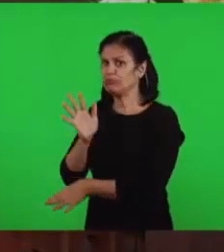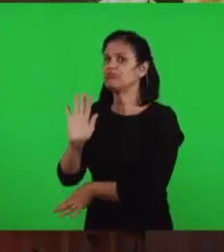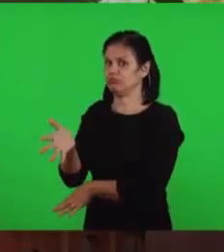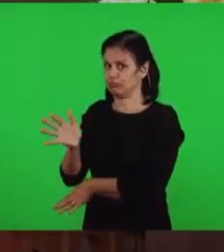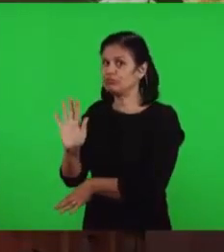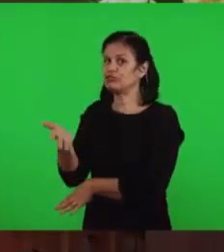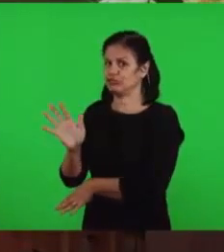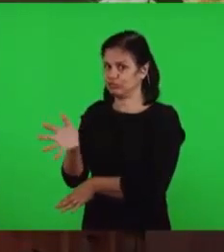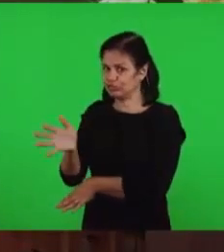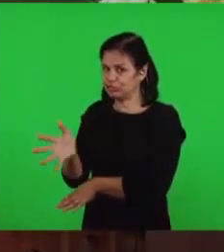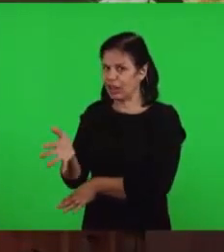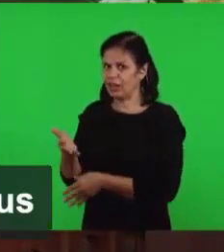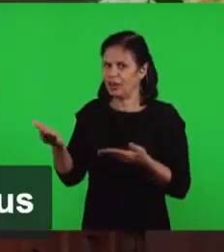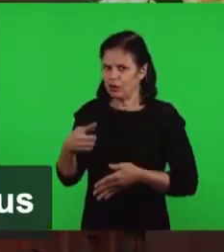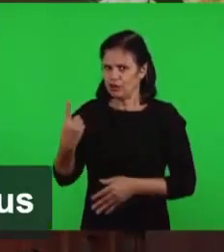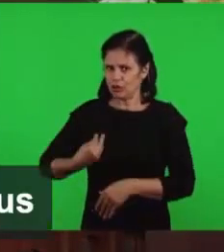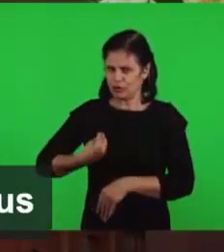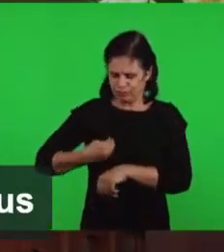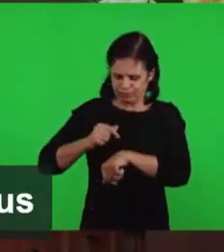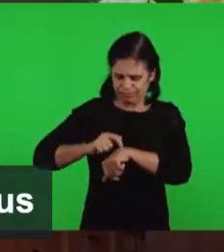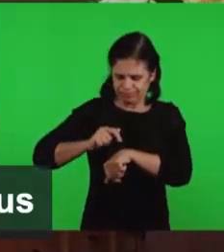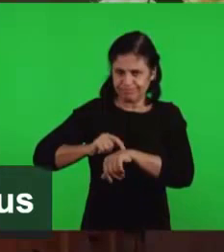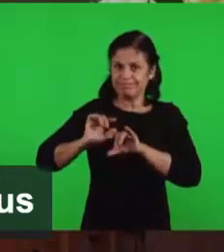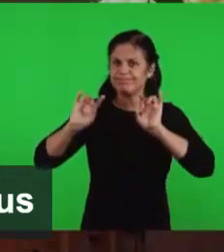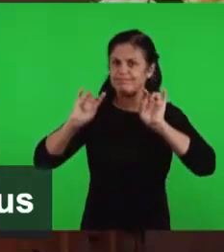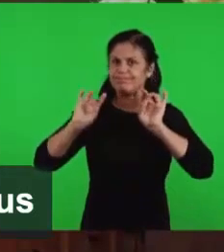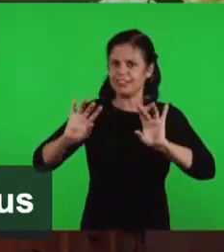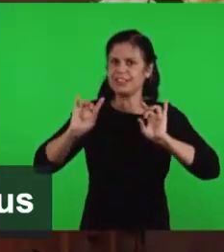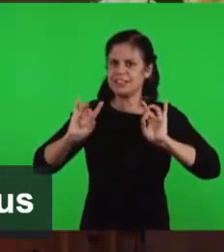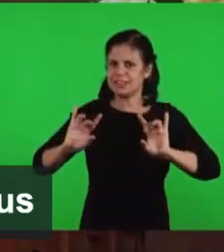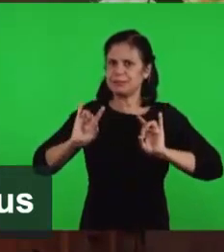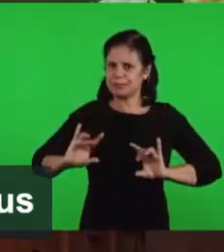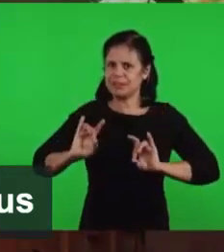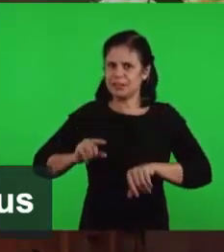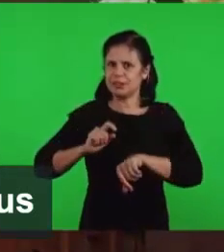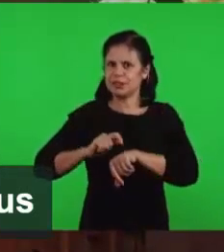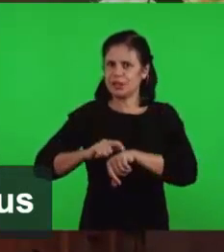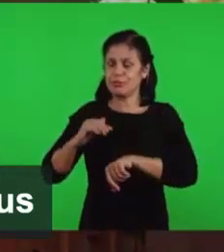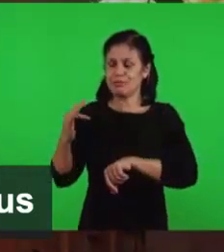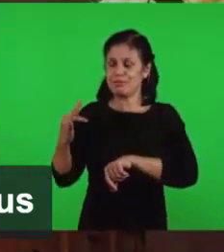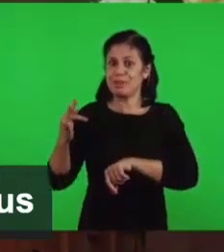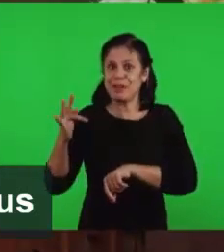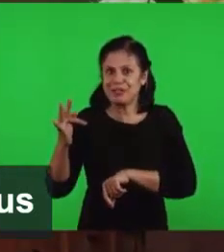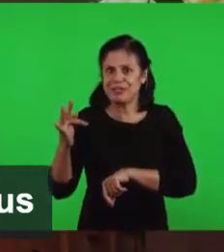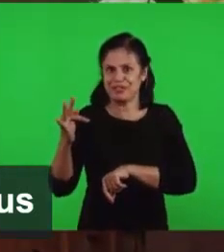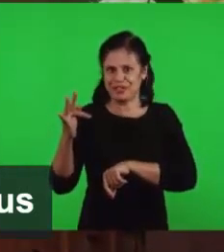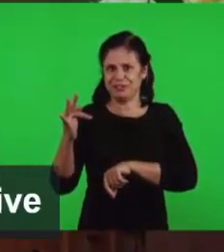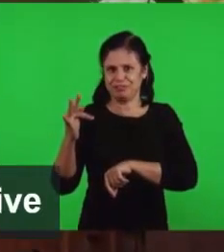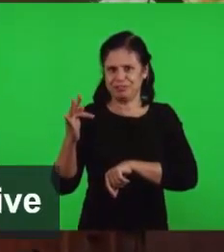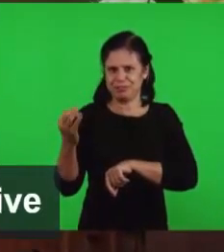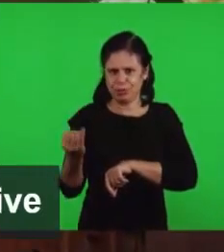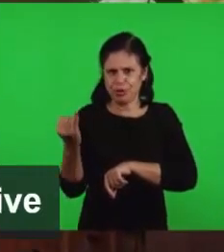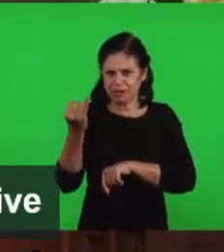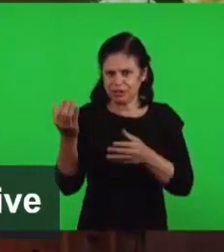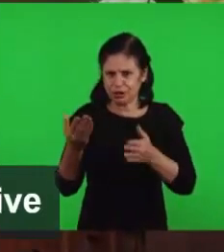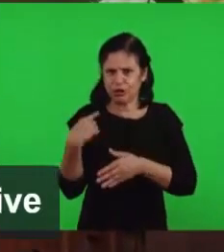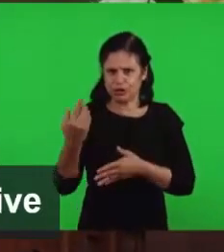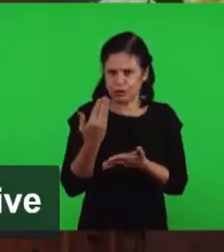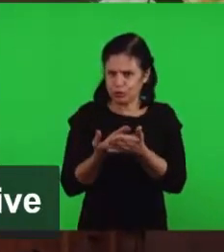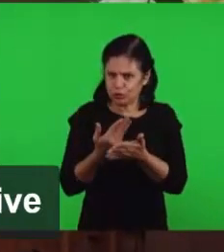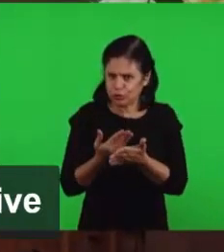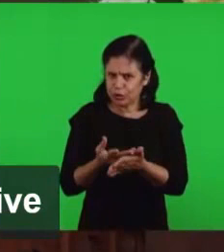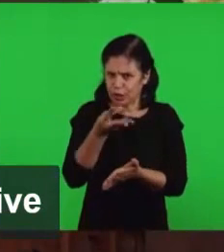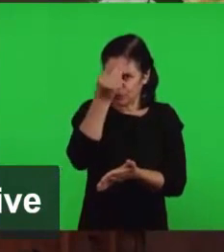nós estamos vivendo um tempo especial e esse tempo do próximo que nos interessa no momento então